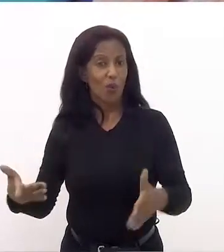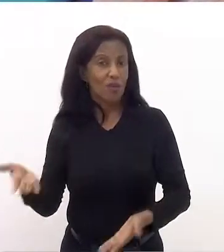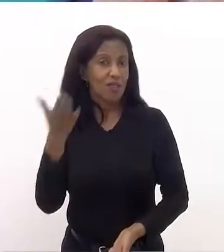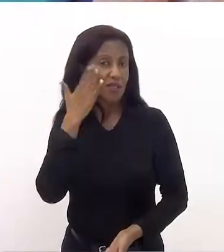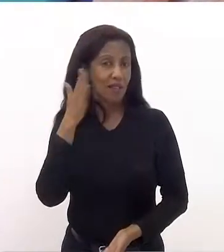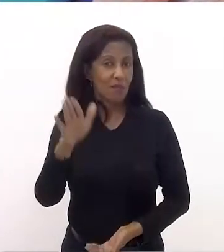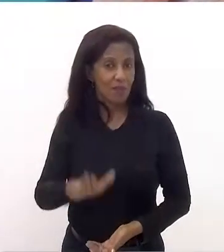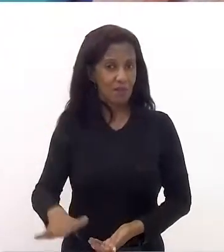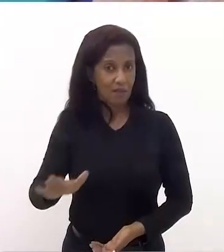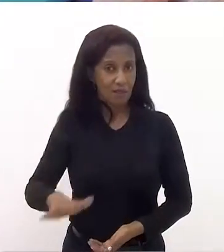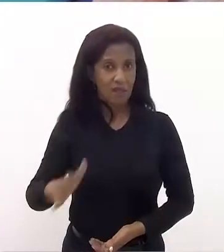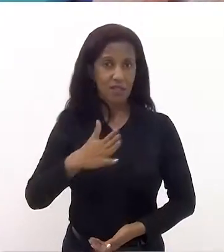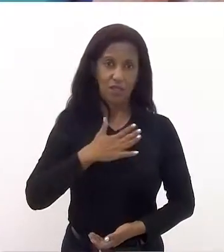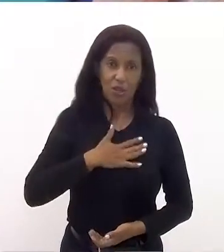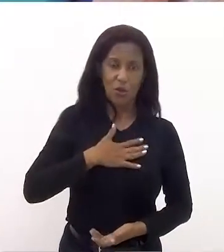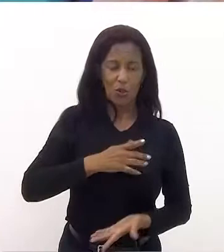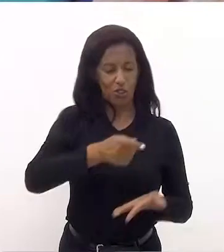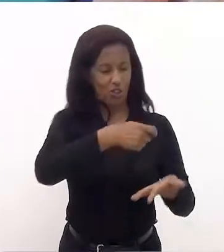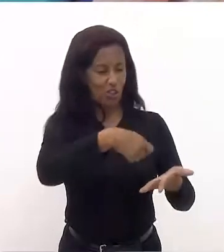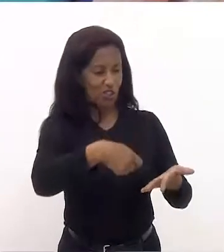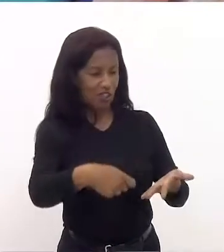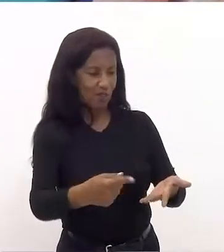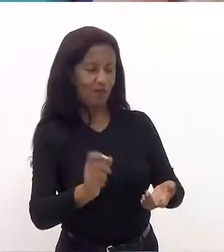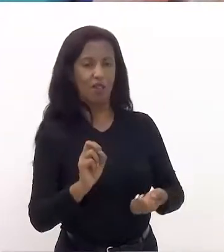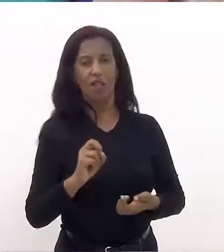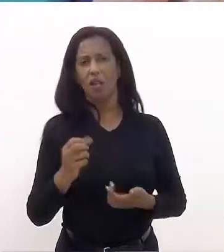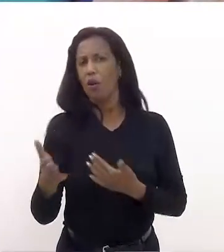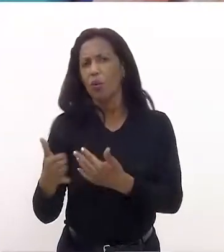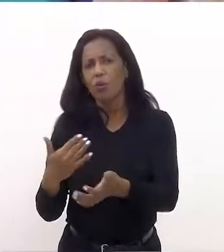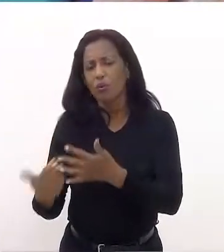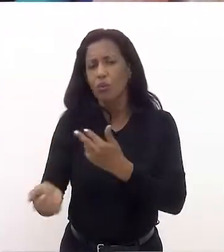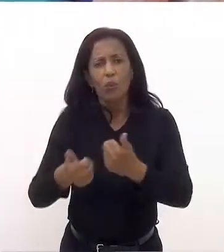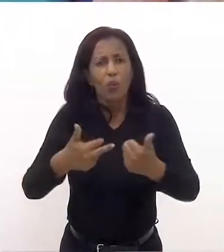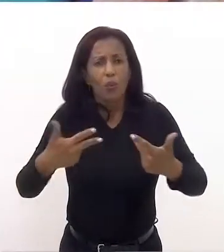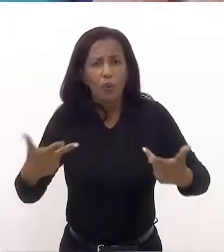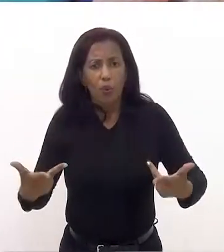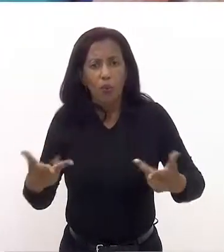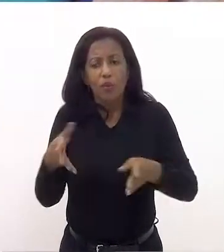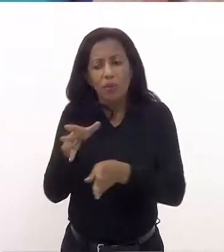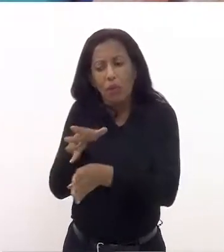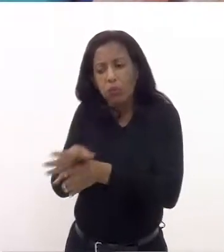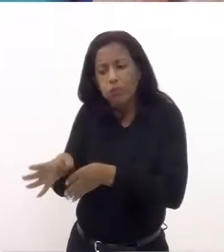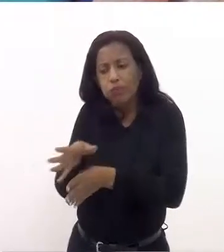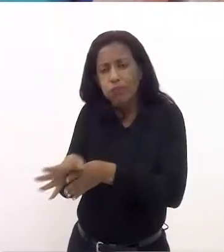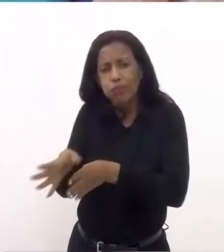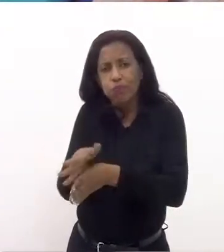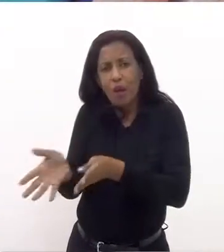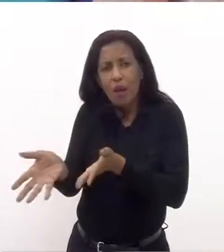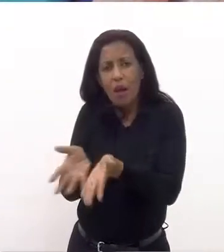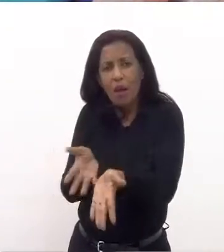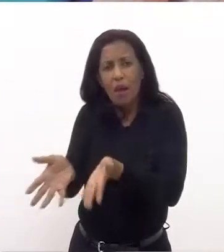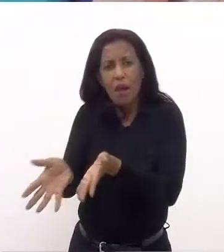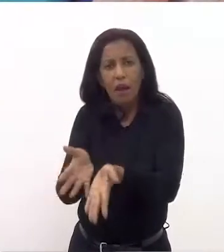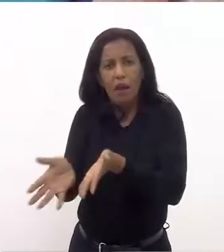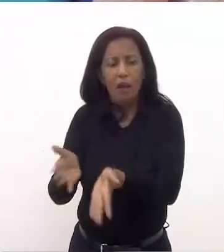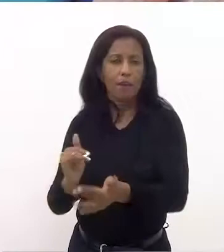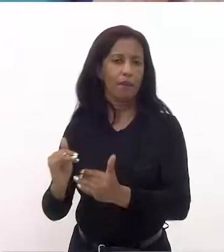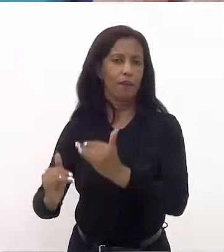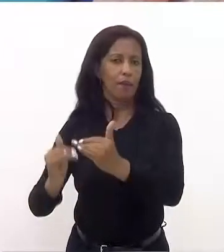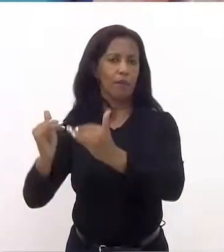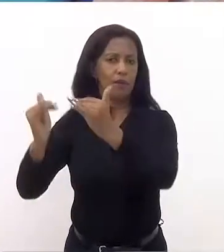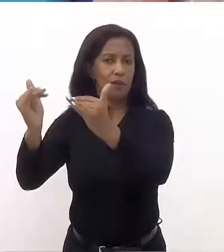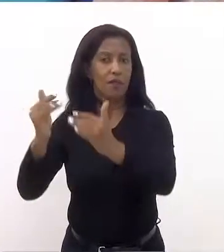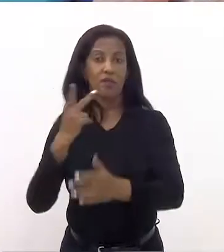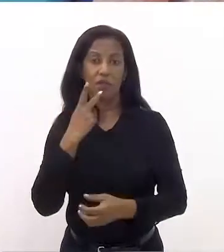desenvolvidas, né? Porque quando você sabe que a criança gosta de escrever, ou gosta, enfim, de qualquer outra coisa, você vai orientando ali também no sentido